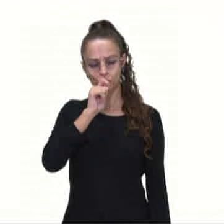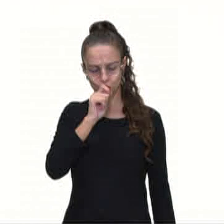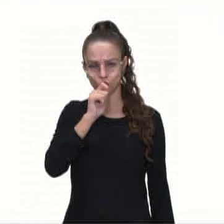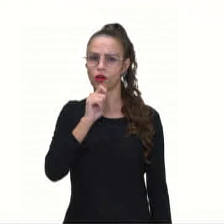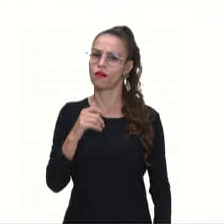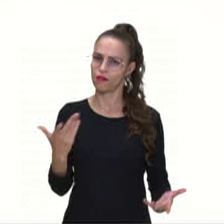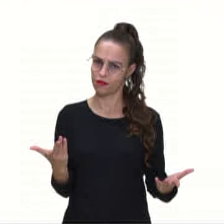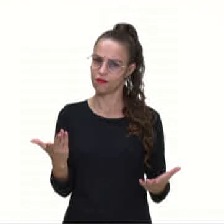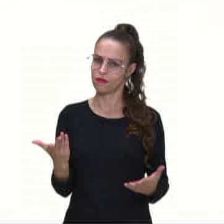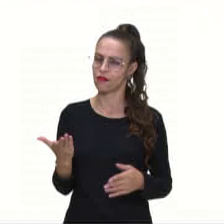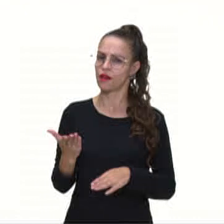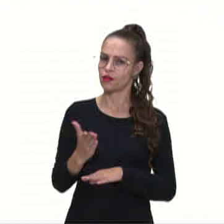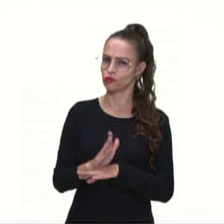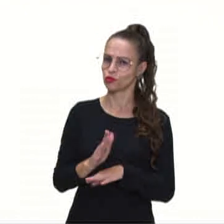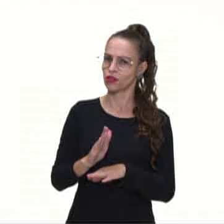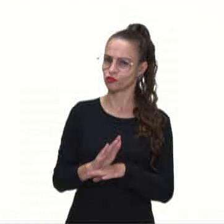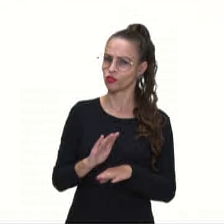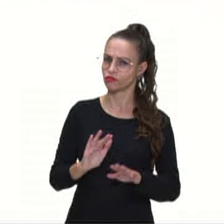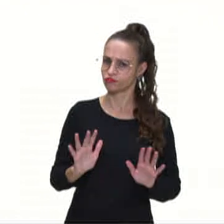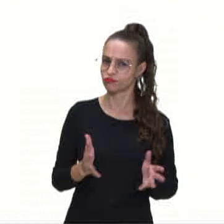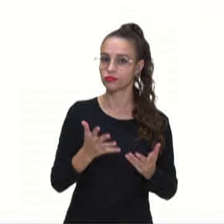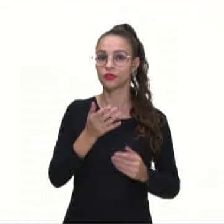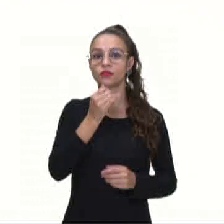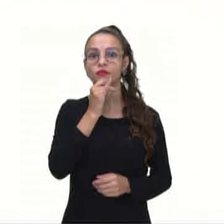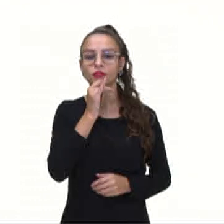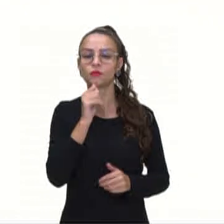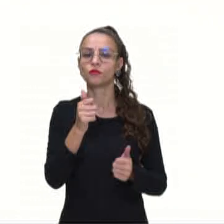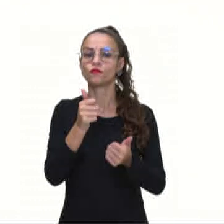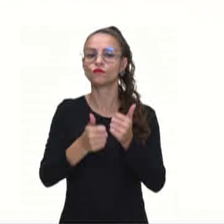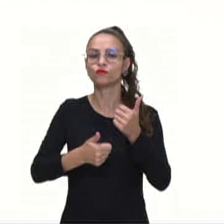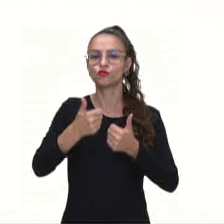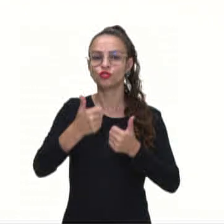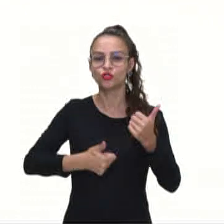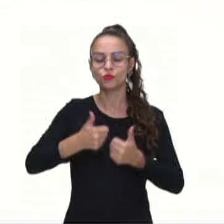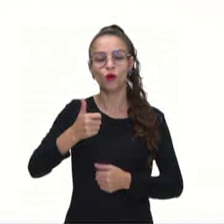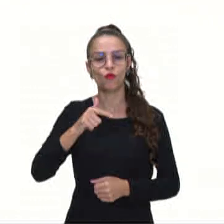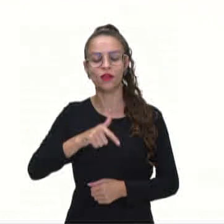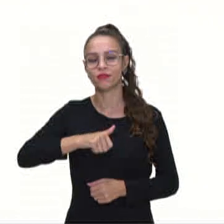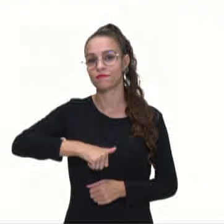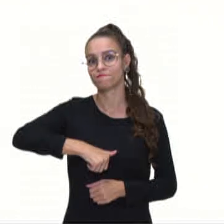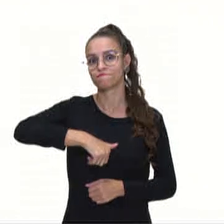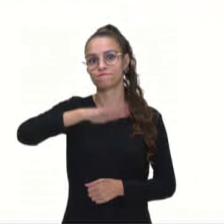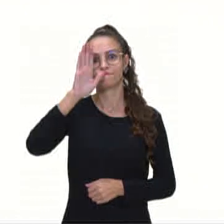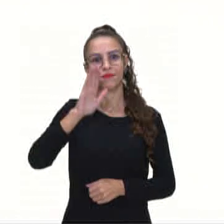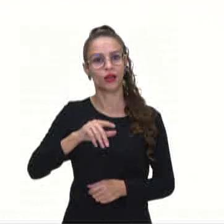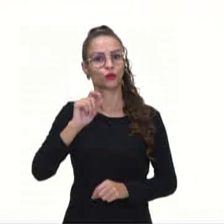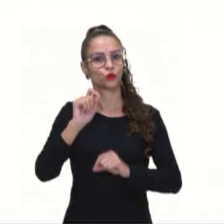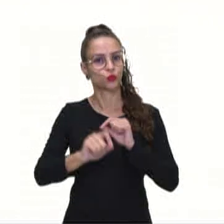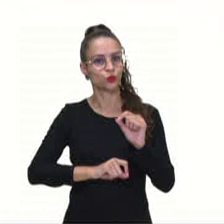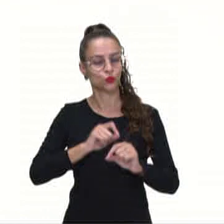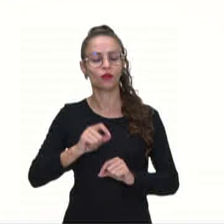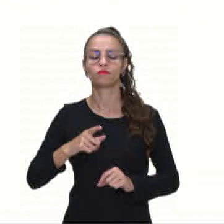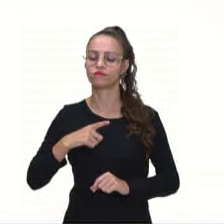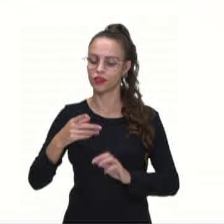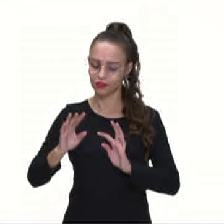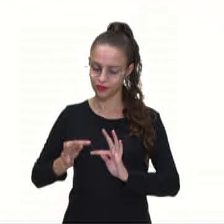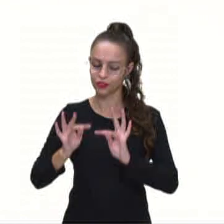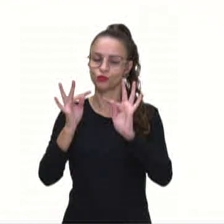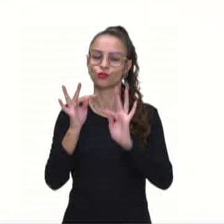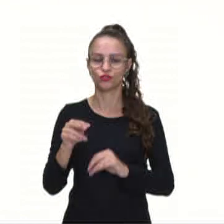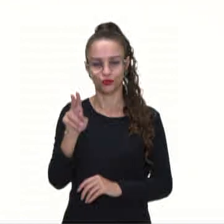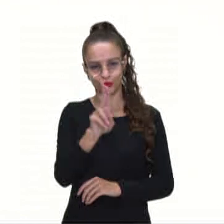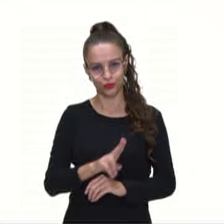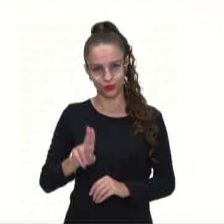toda a ajuda disponível. Por exemplo, o futebol é uma das modalidades que mais aplica a tecnologia em seu